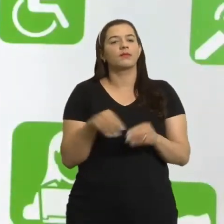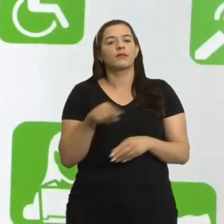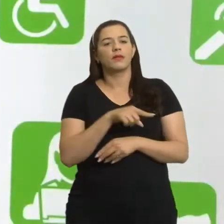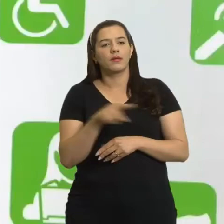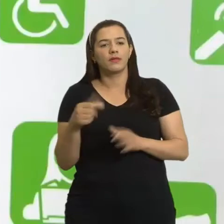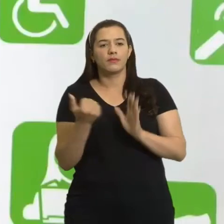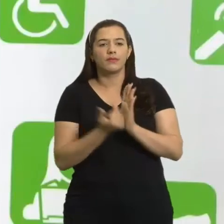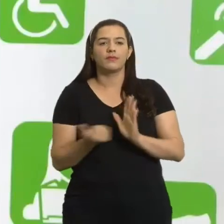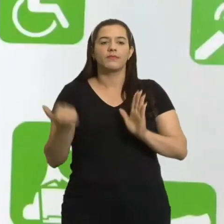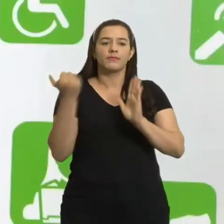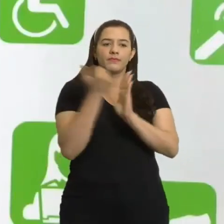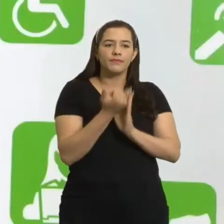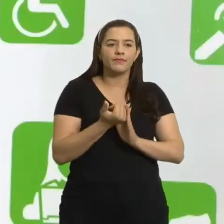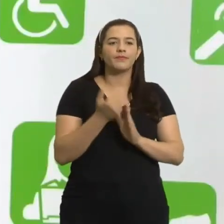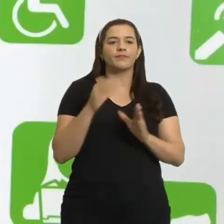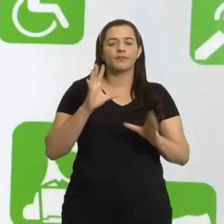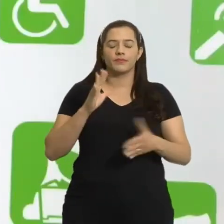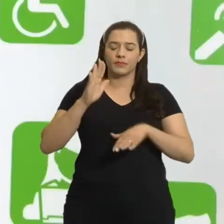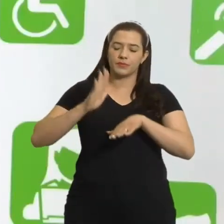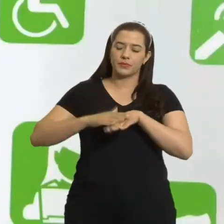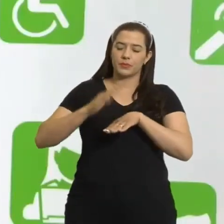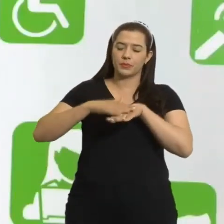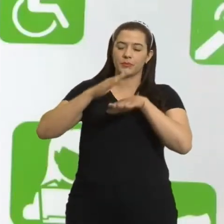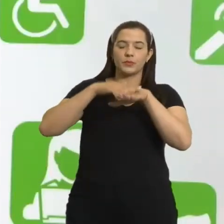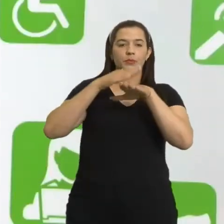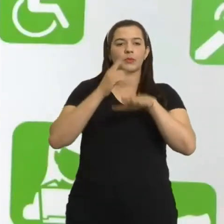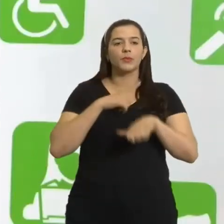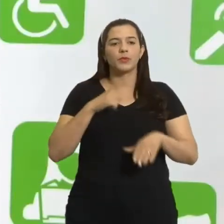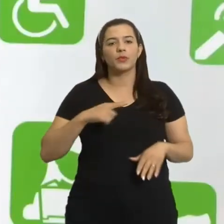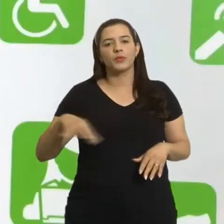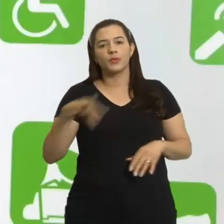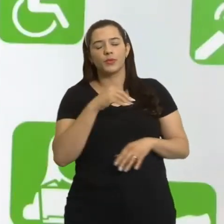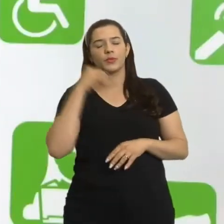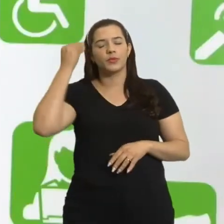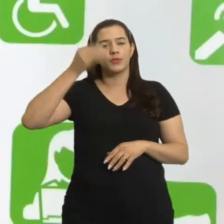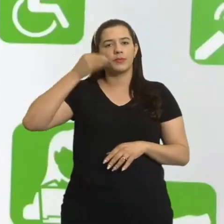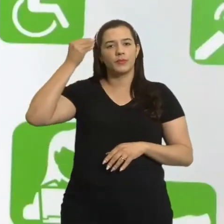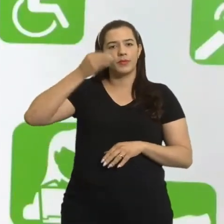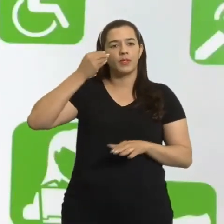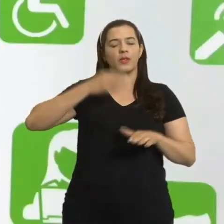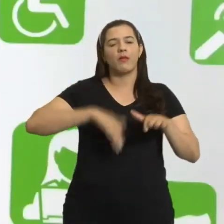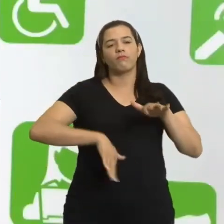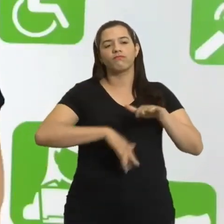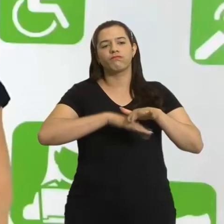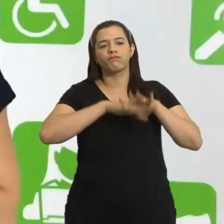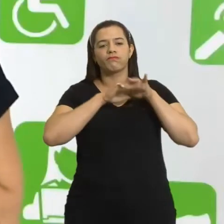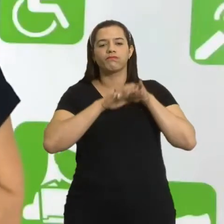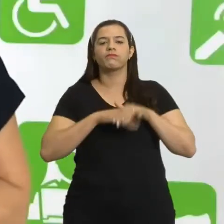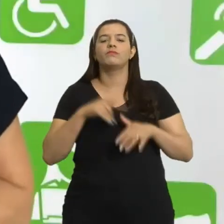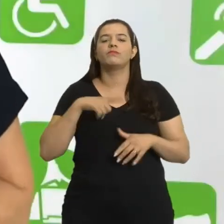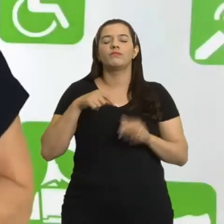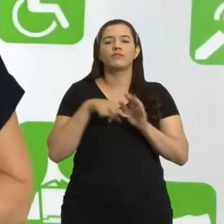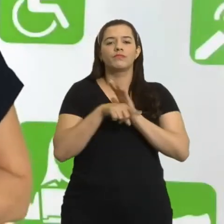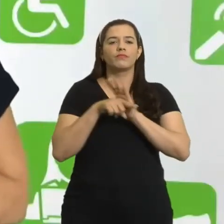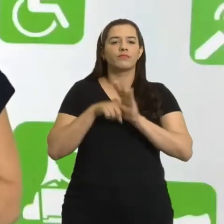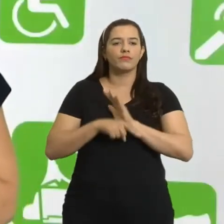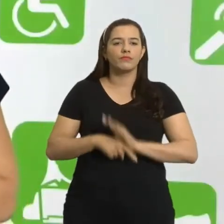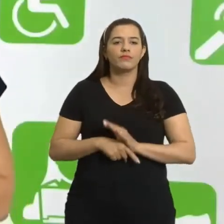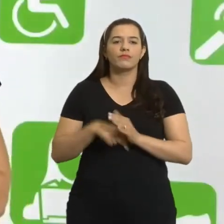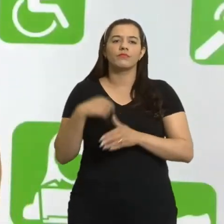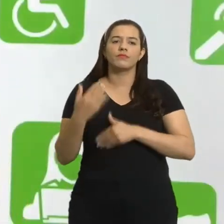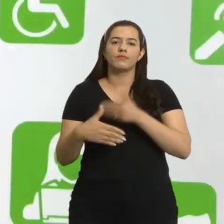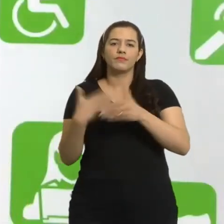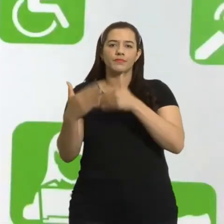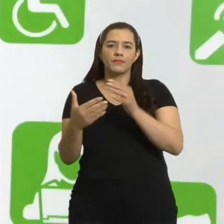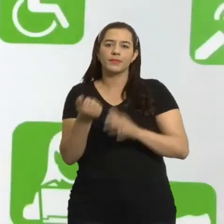um conhecimento acumulativo de experiências, de fatos, de análises e de pesquisas. Com o progresso da